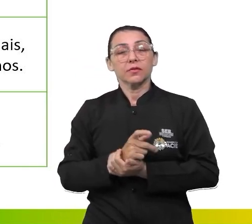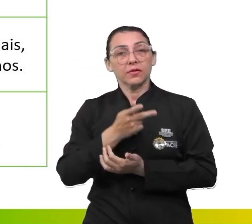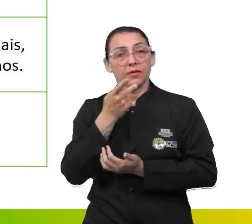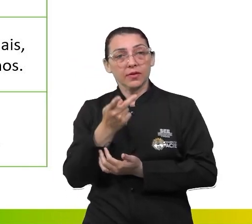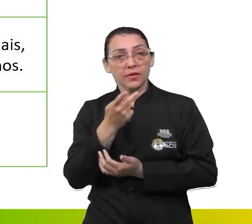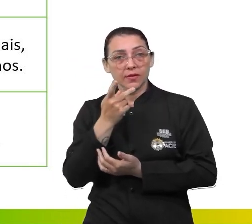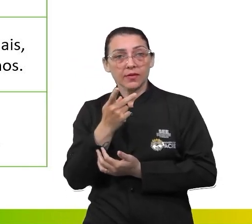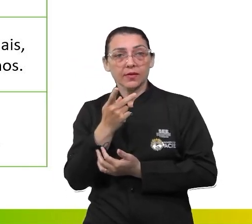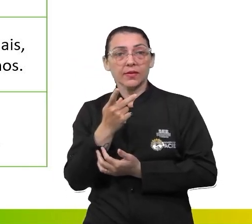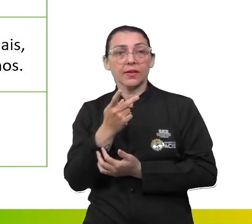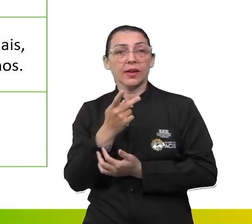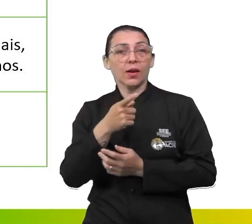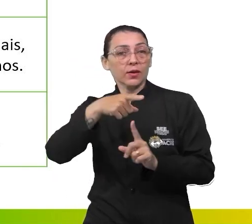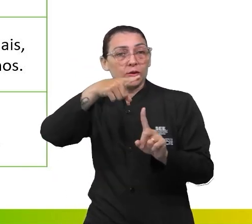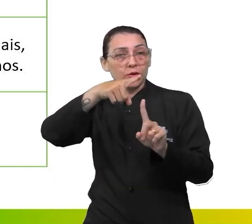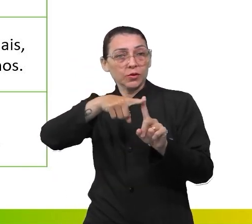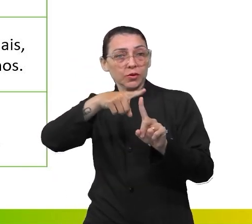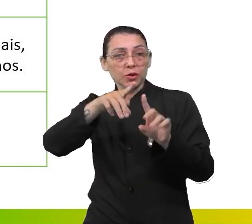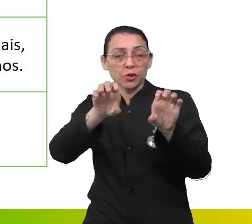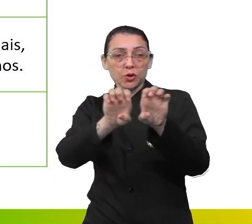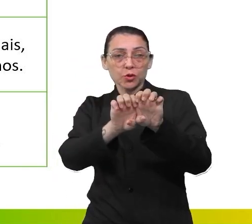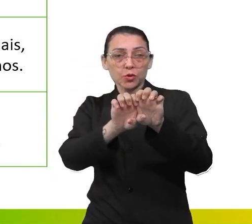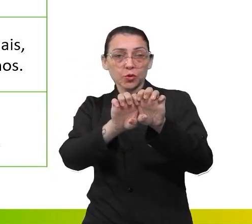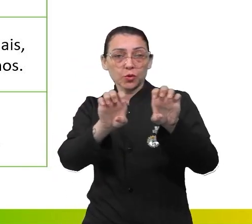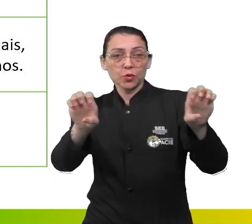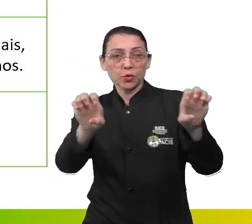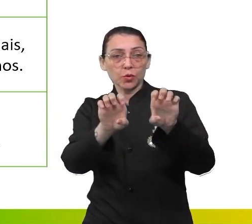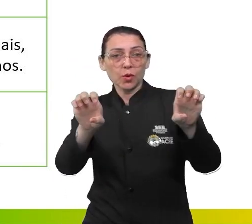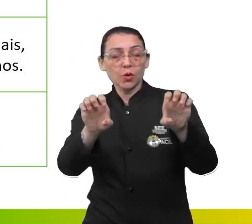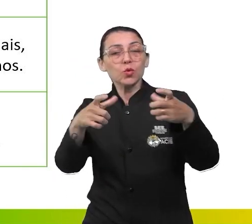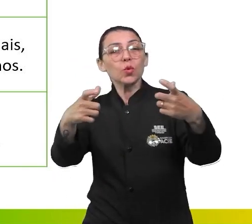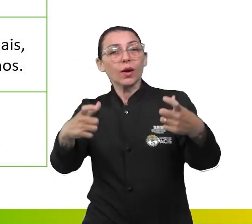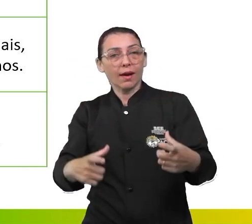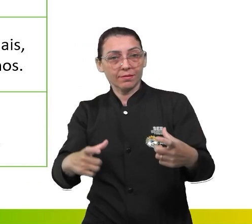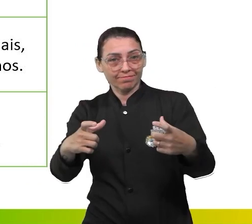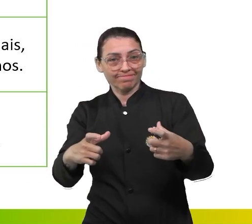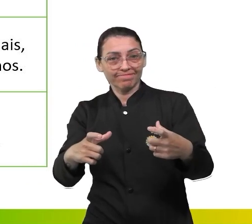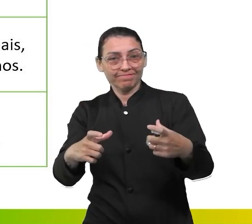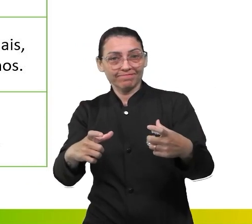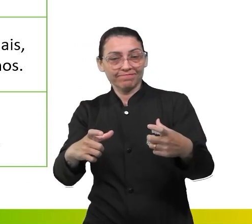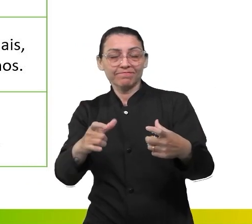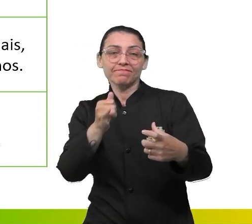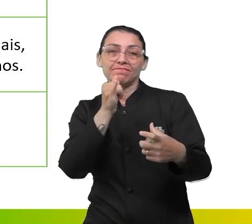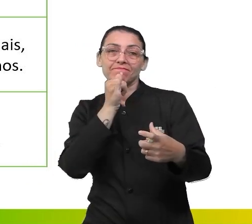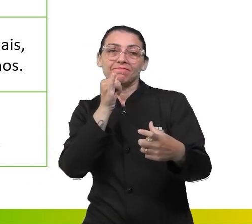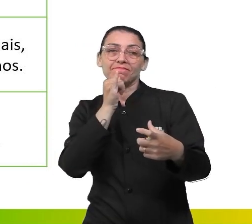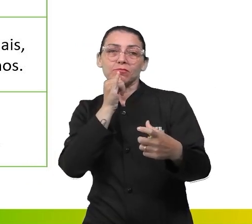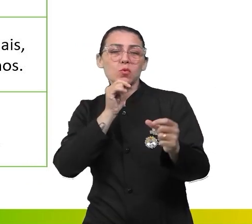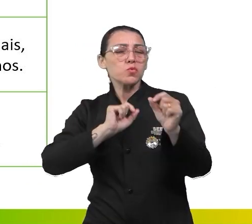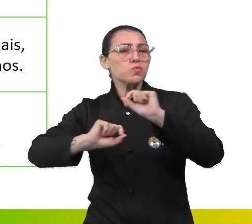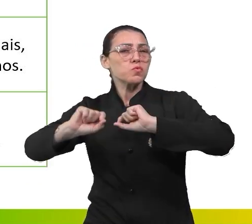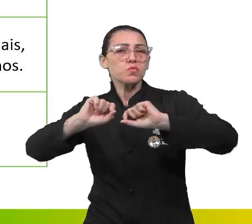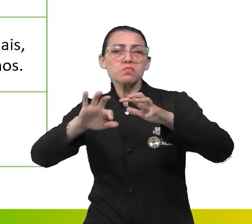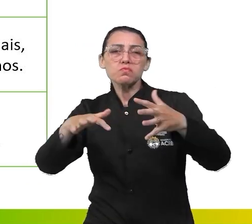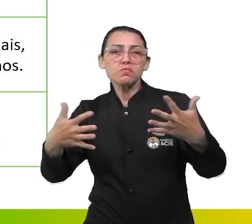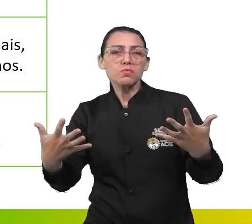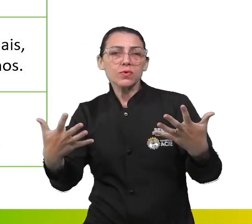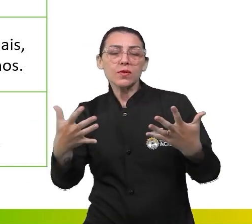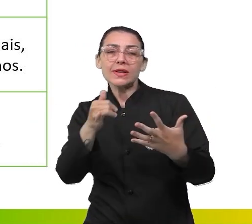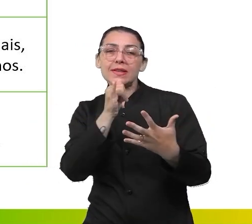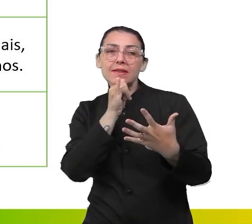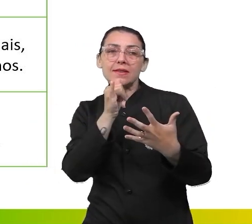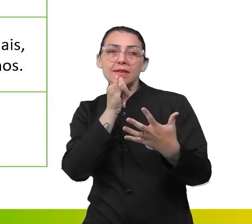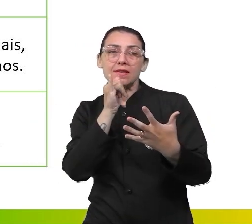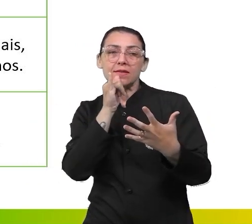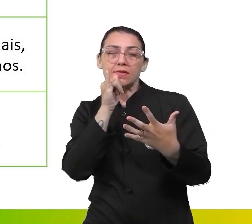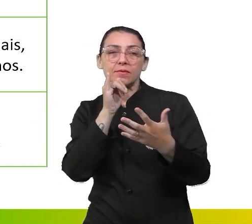respeito aí à forma e a estrutura do lugar. Exemplo, o que seria o exemplo